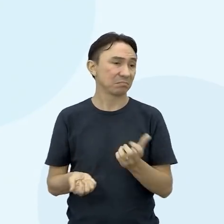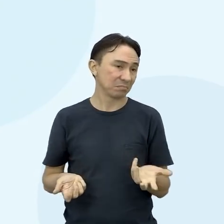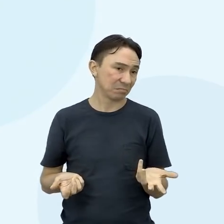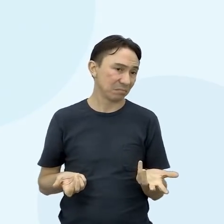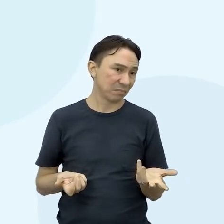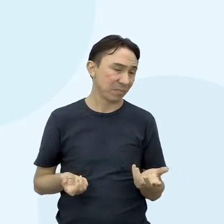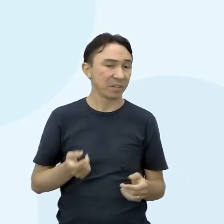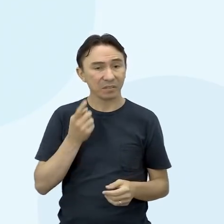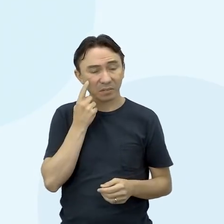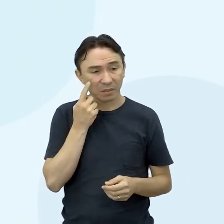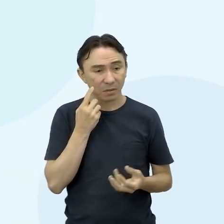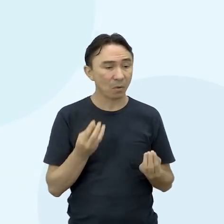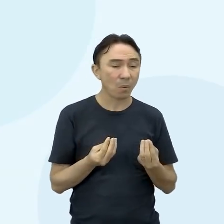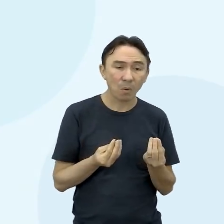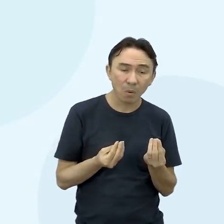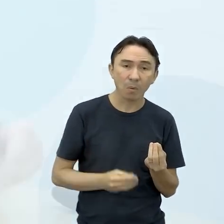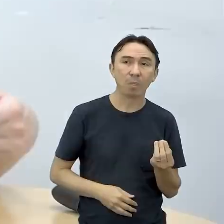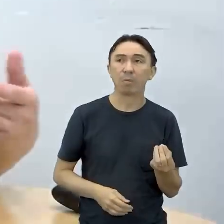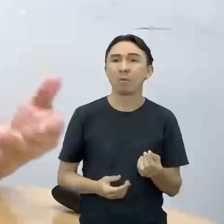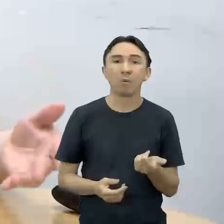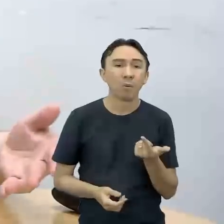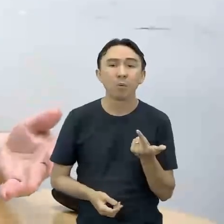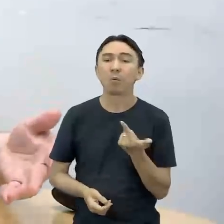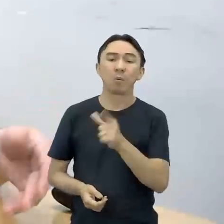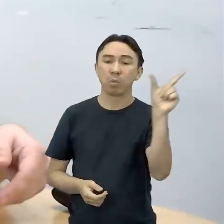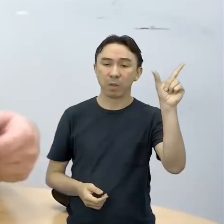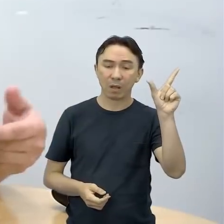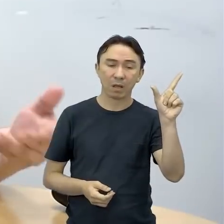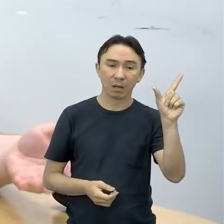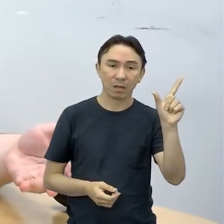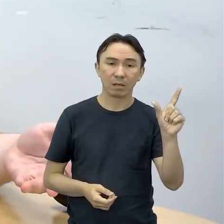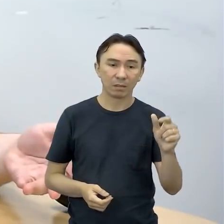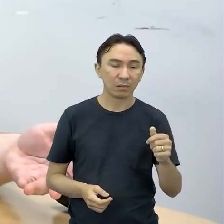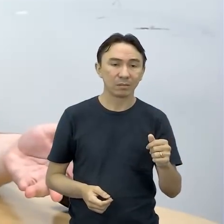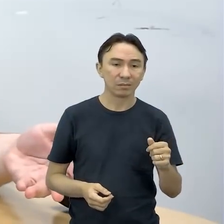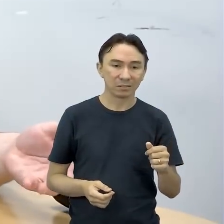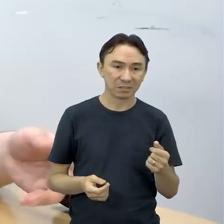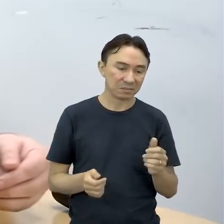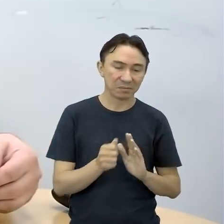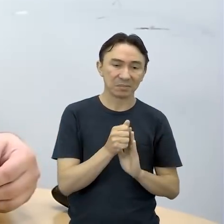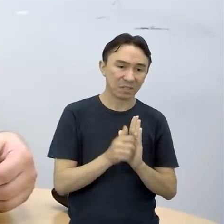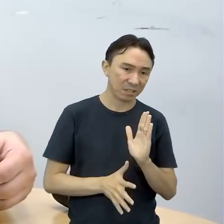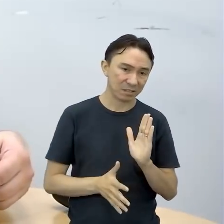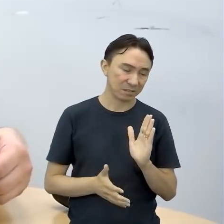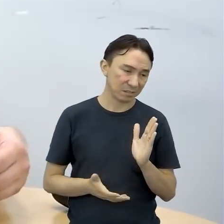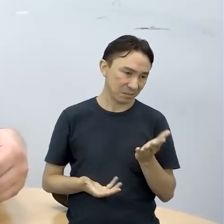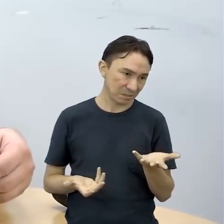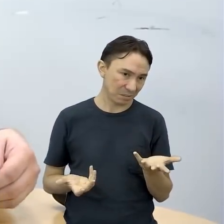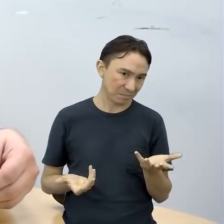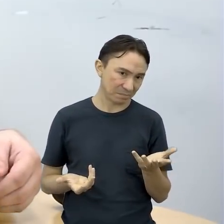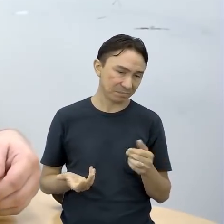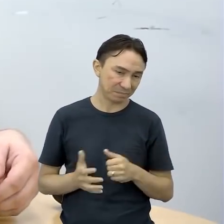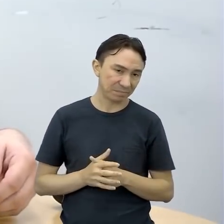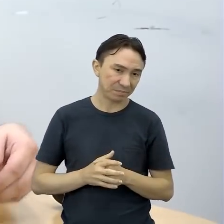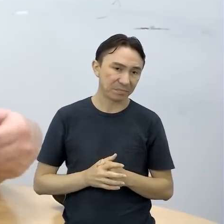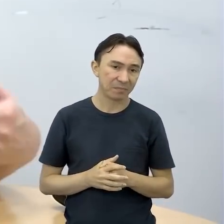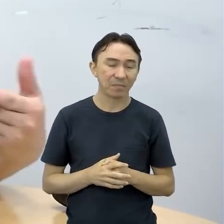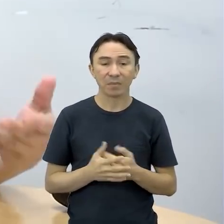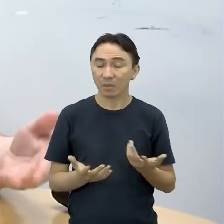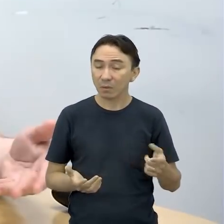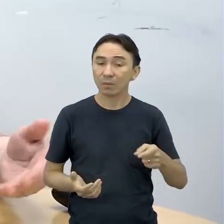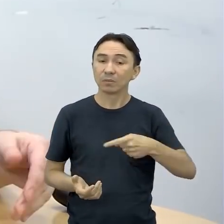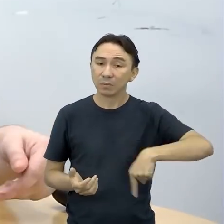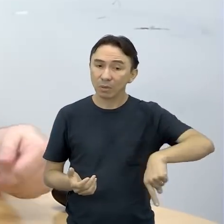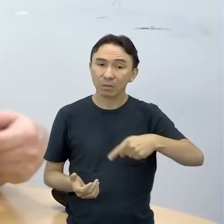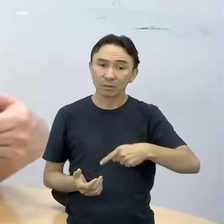demonstração e pedir numa nova atividade, num outro momento, em que eles façam. Né? Tudo que a gente precisa